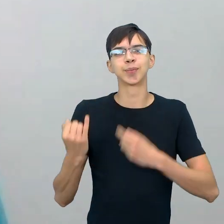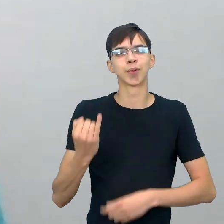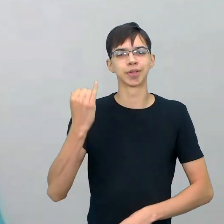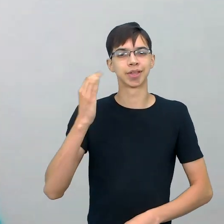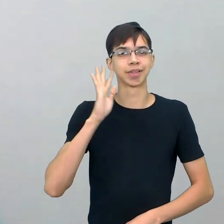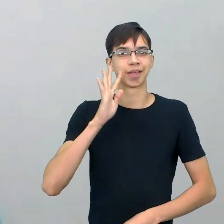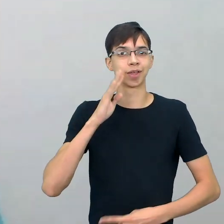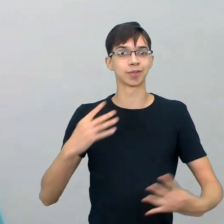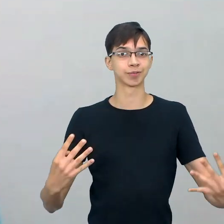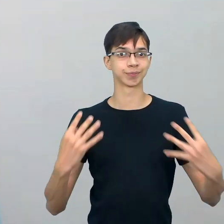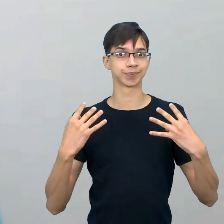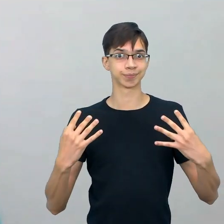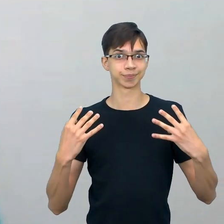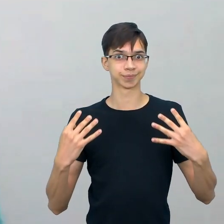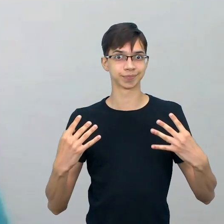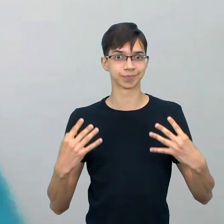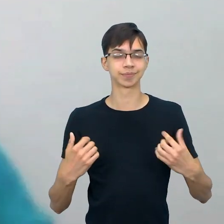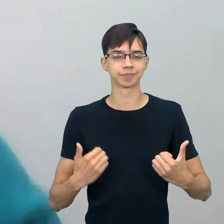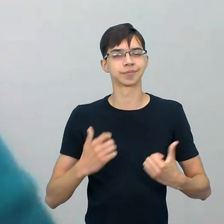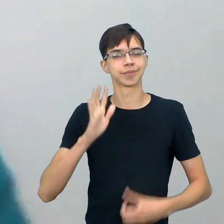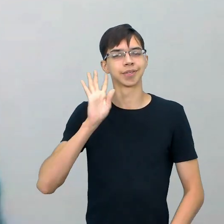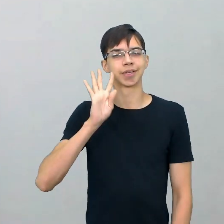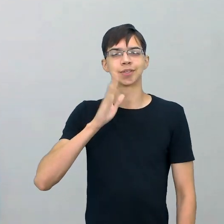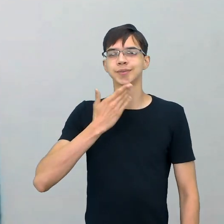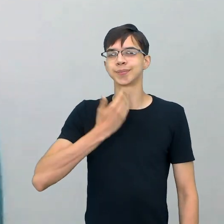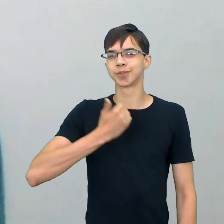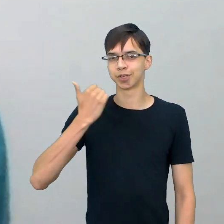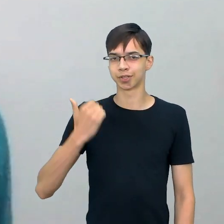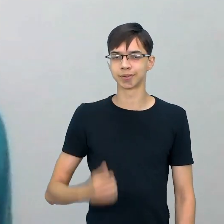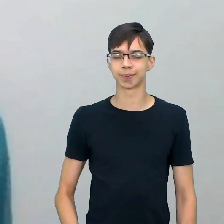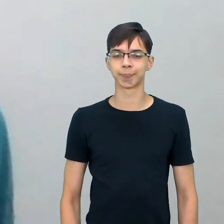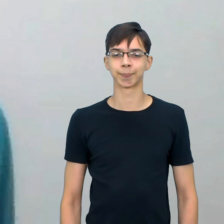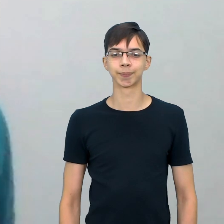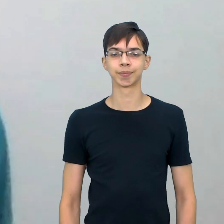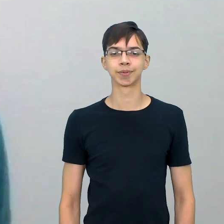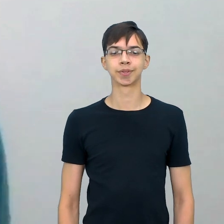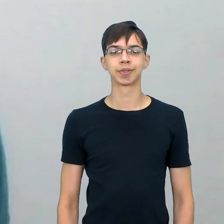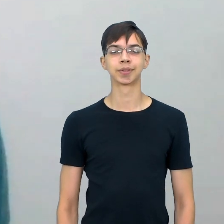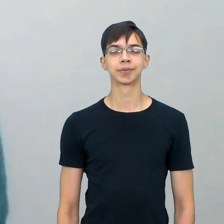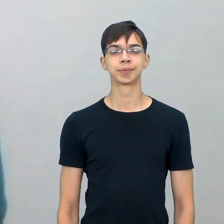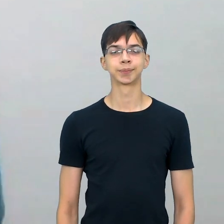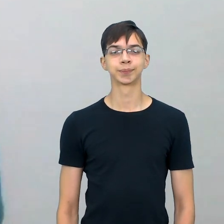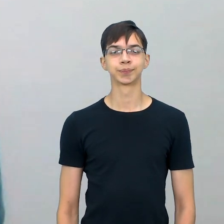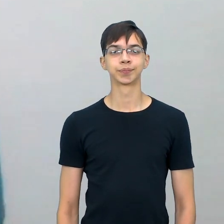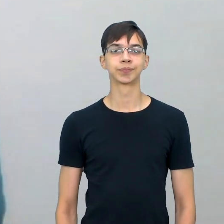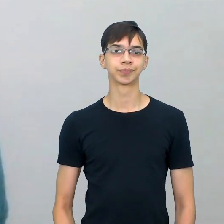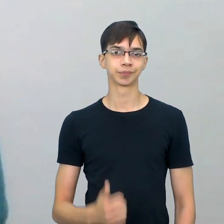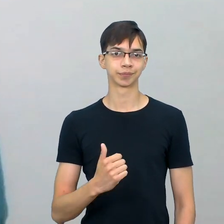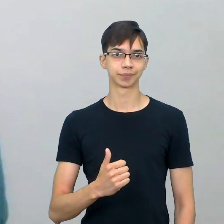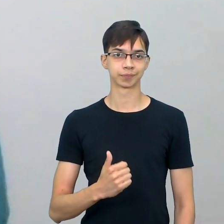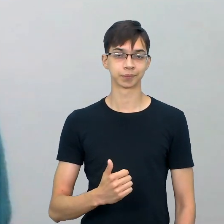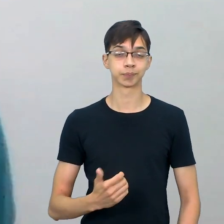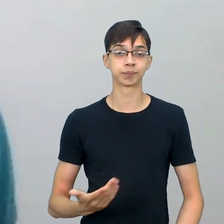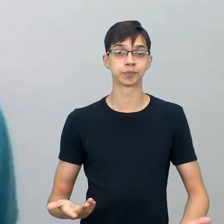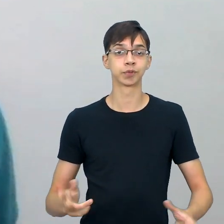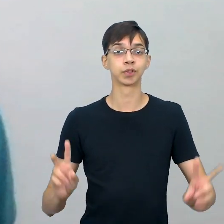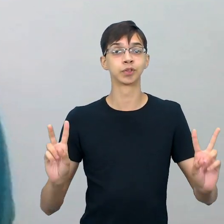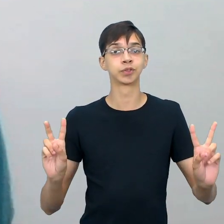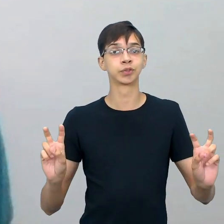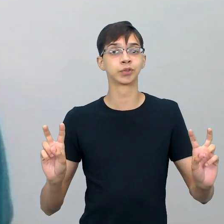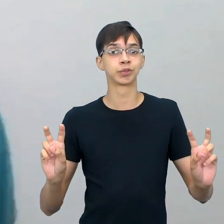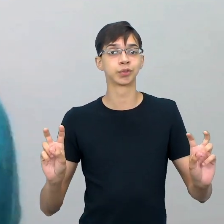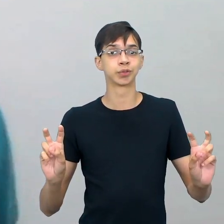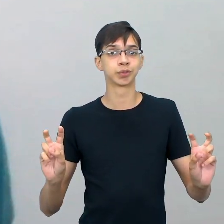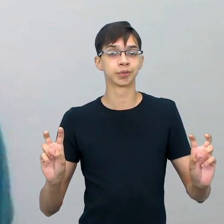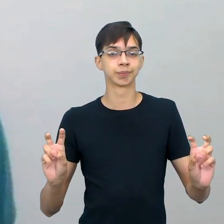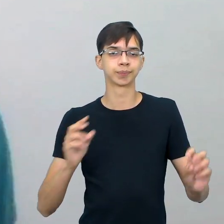eles nos enxergarem. Pronto, aqui vocês vão nos verem quando a gente conversa. Bom, em relação a essa partilha